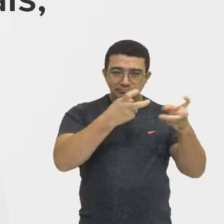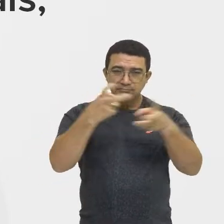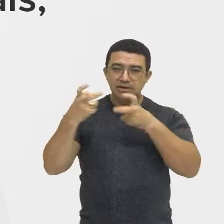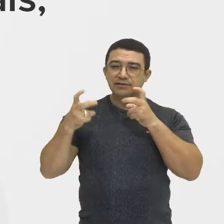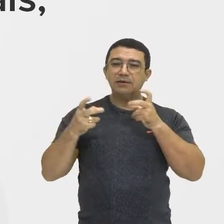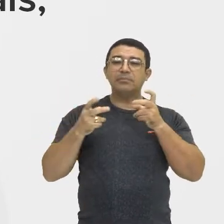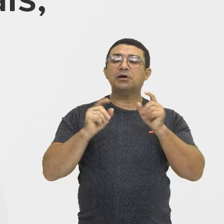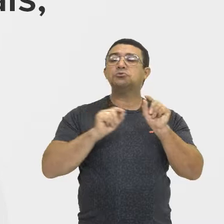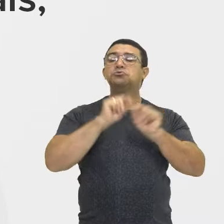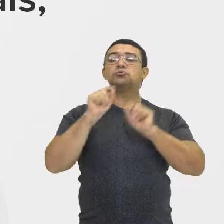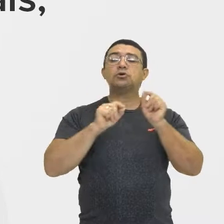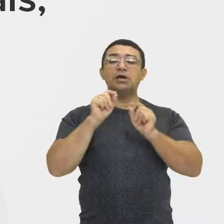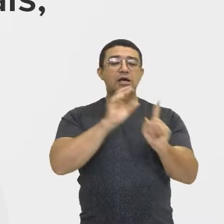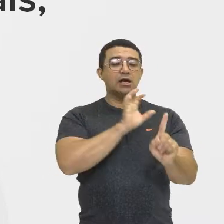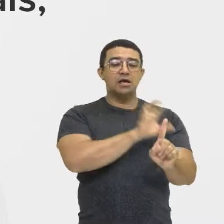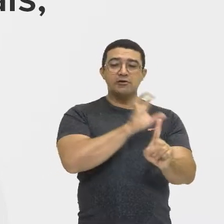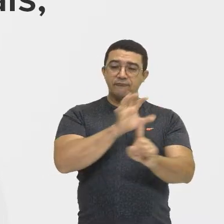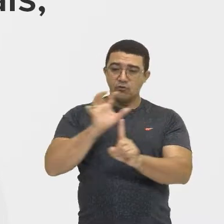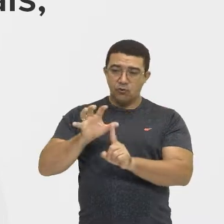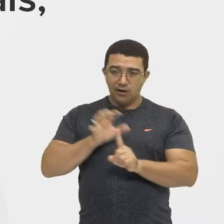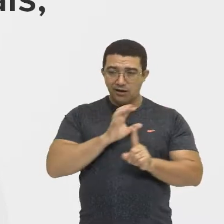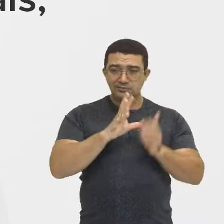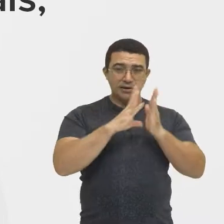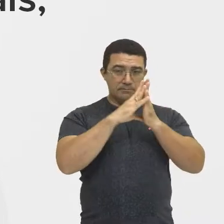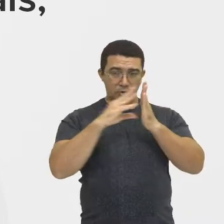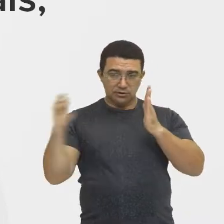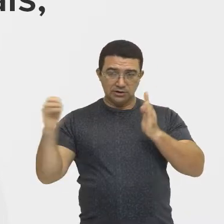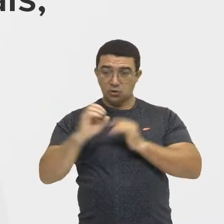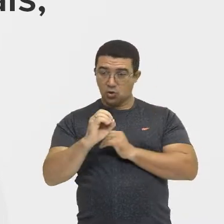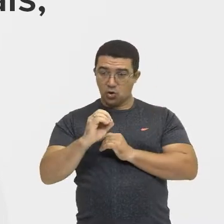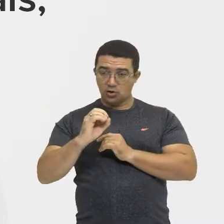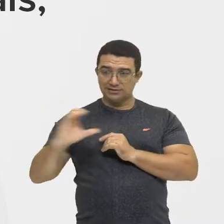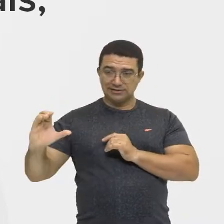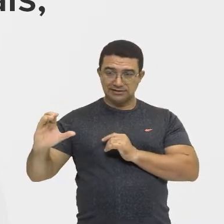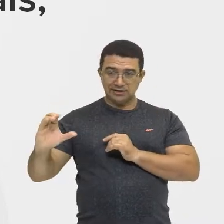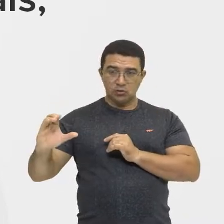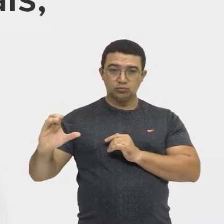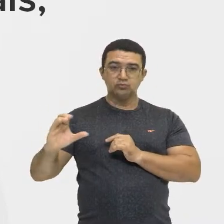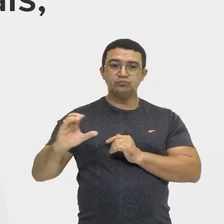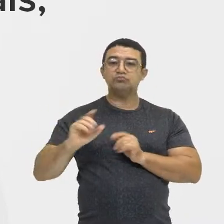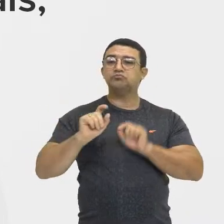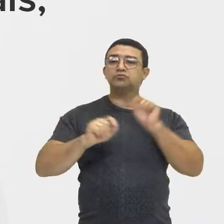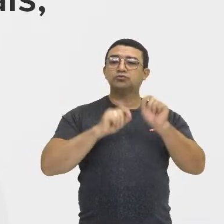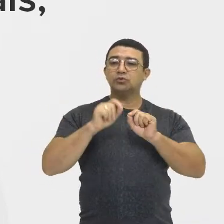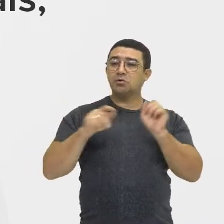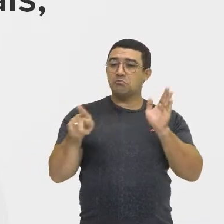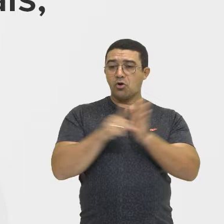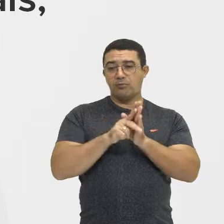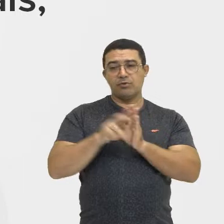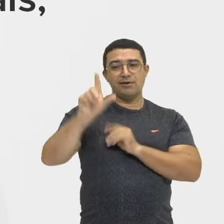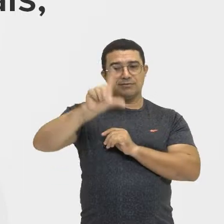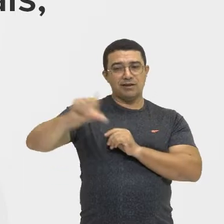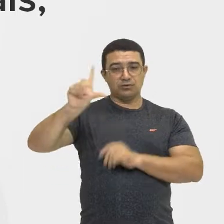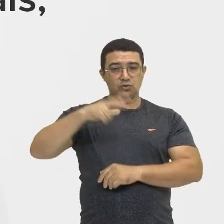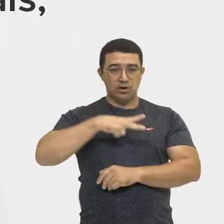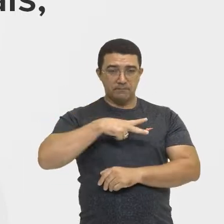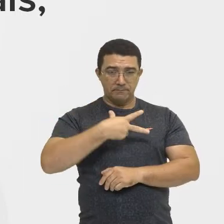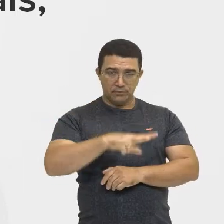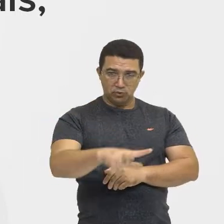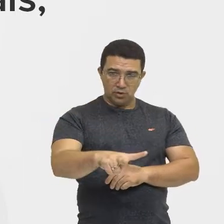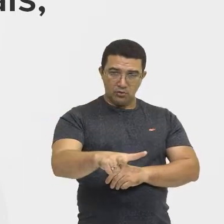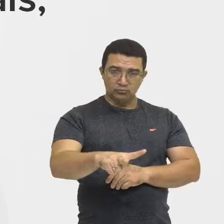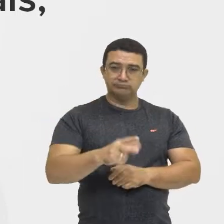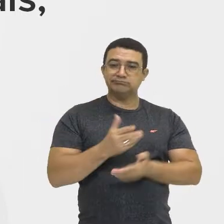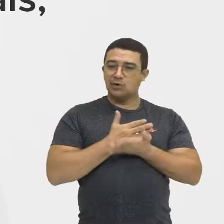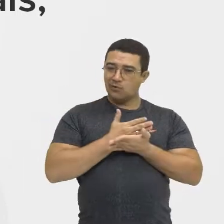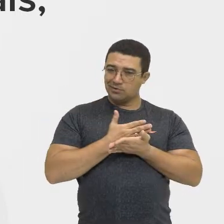e você vai perceber isso, as influências dos modelos ocidentais, com destaque para a literatura portuguesa, a